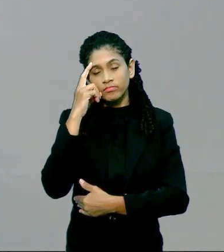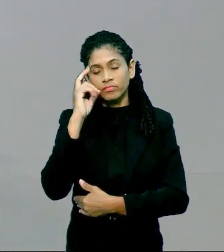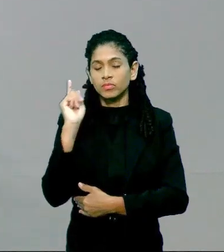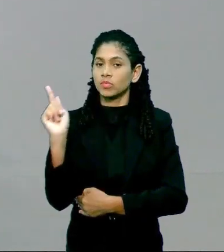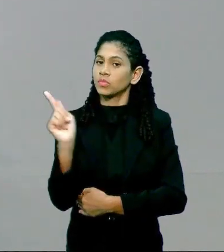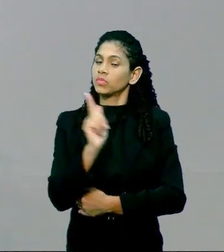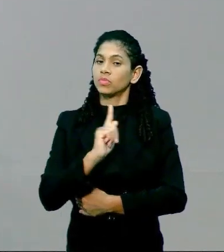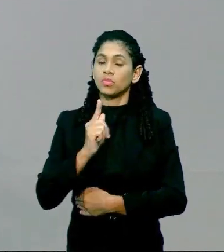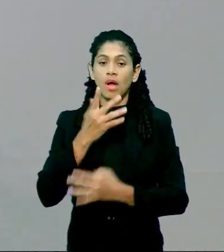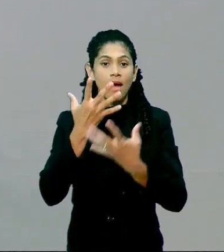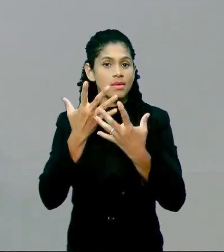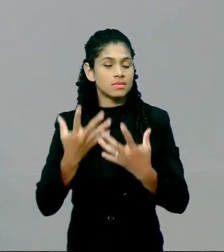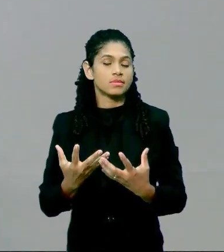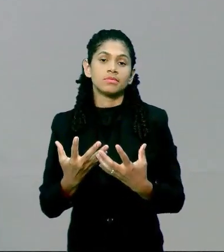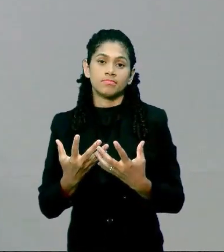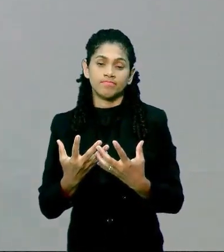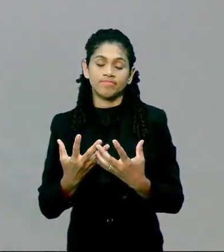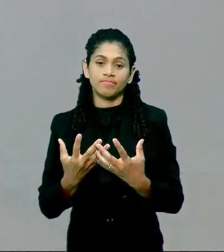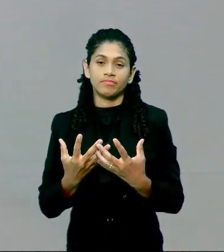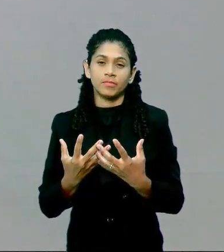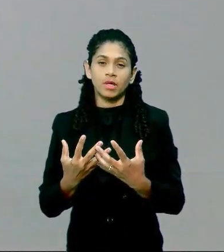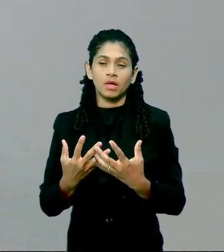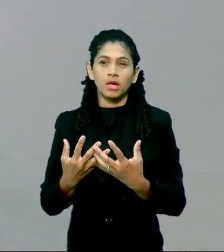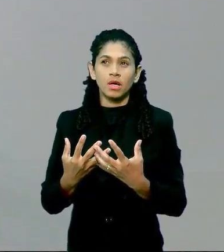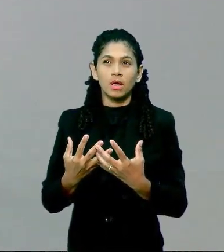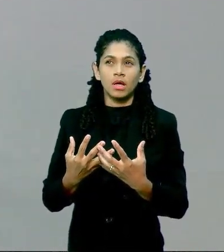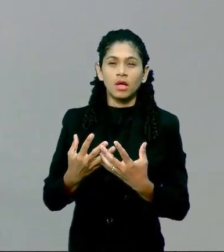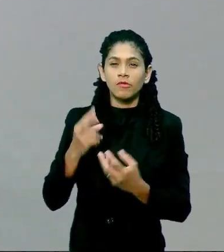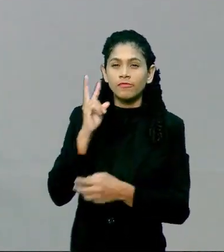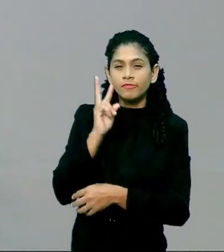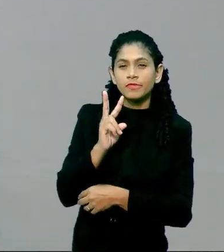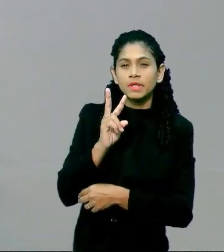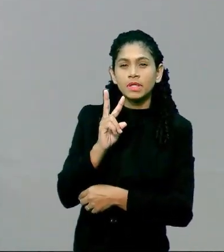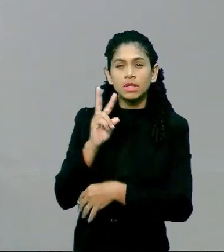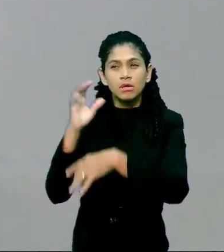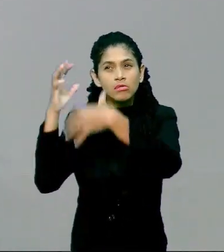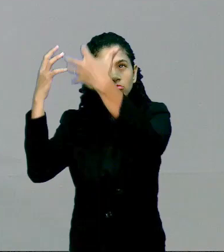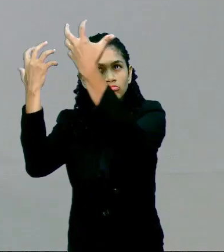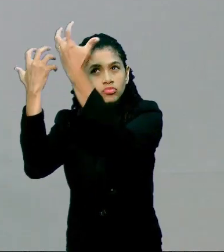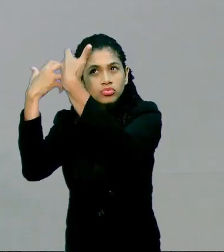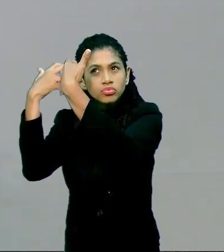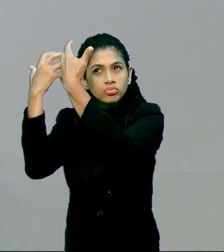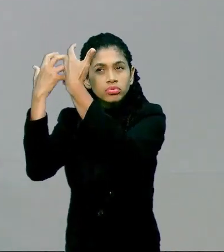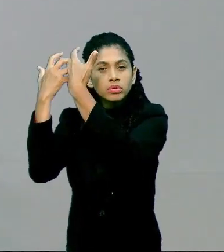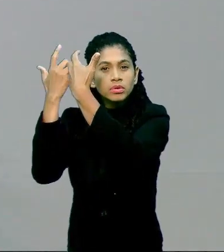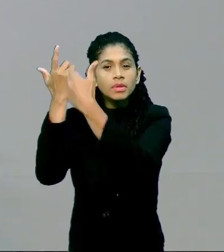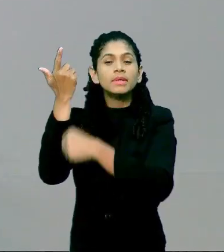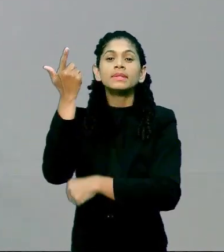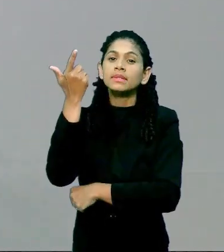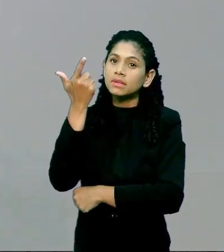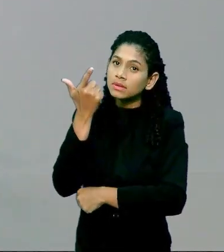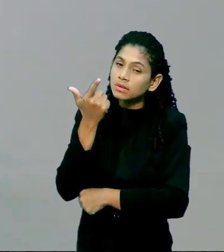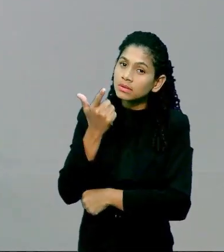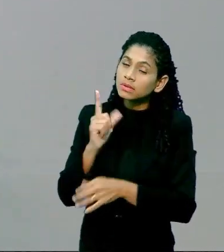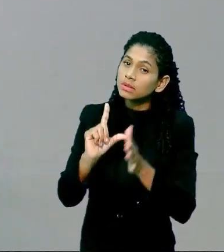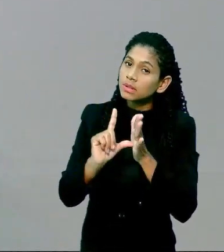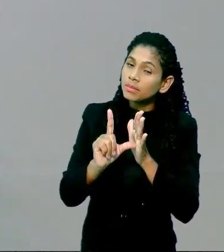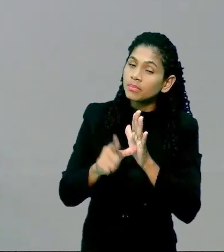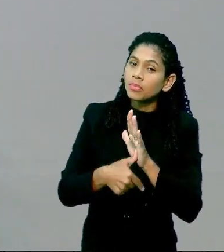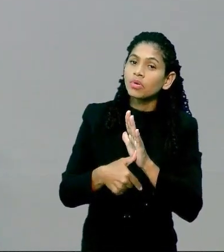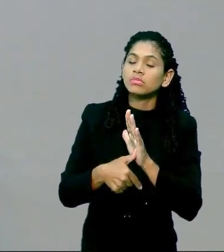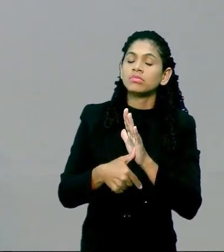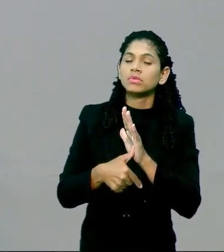ela. A gente entende, respeita, reflete, e aí após essa reflexão, a gente faz a análise e essa construção e